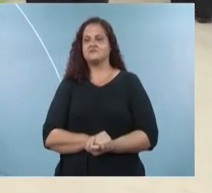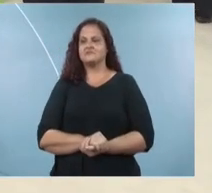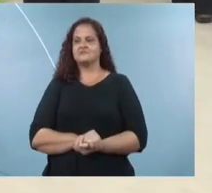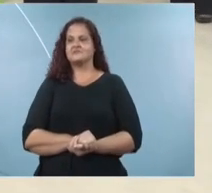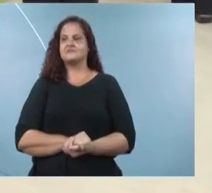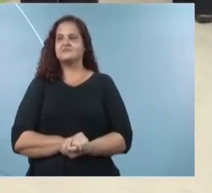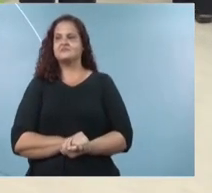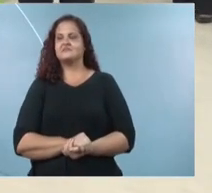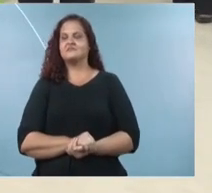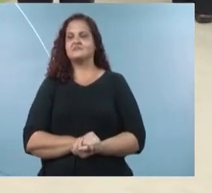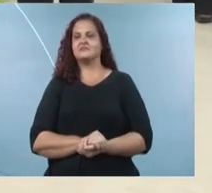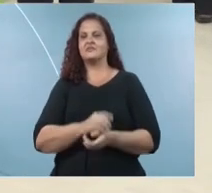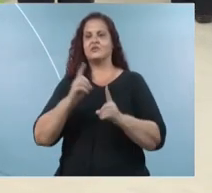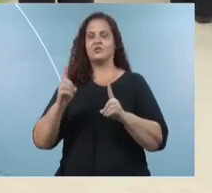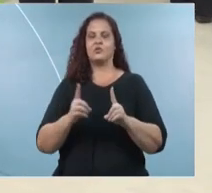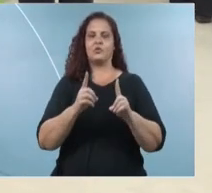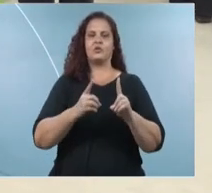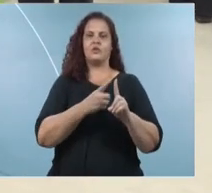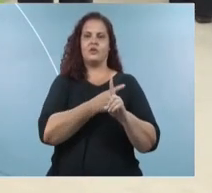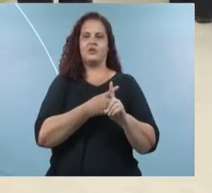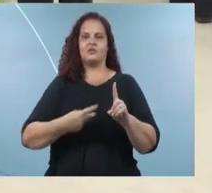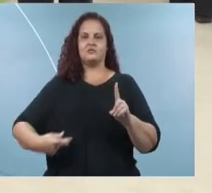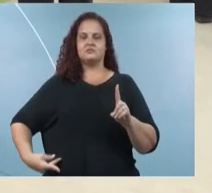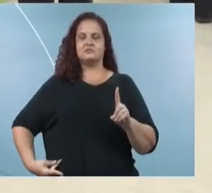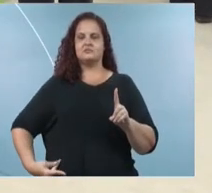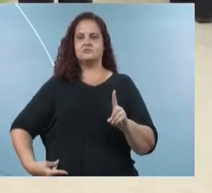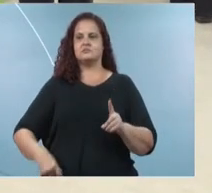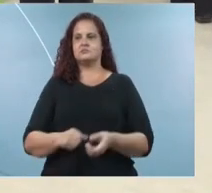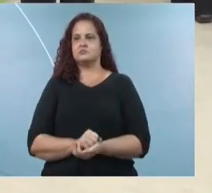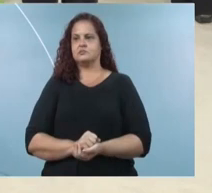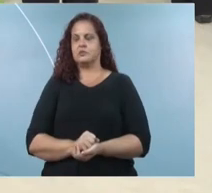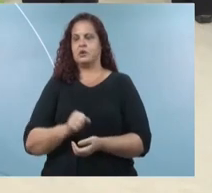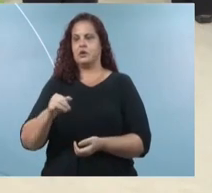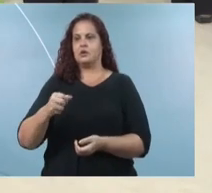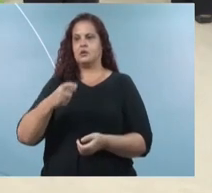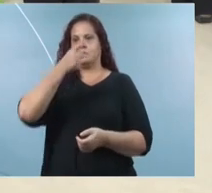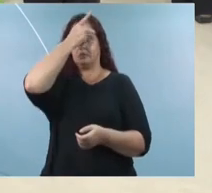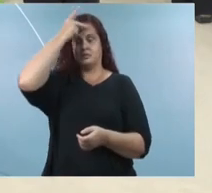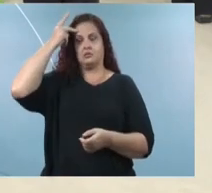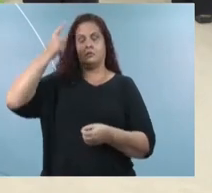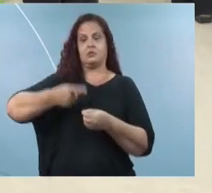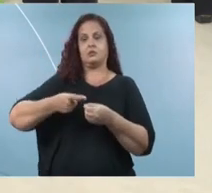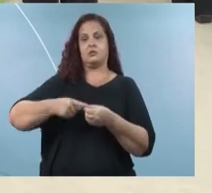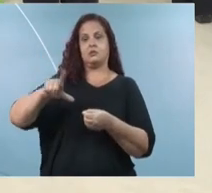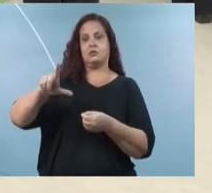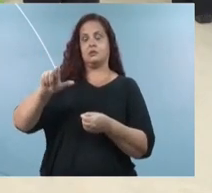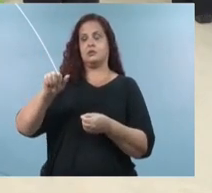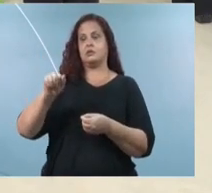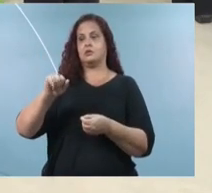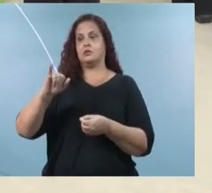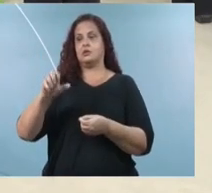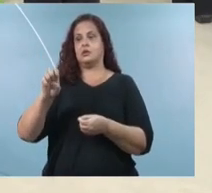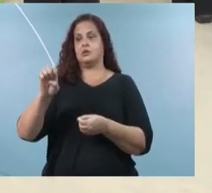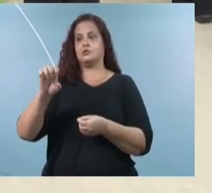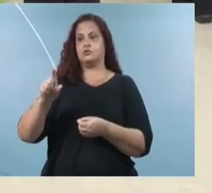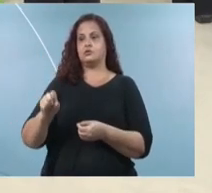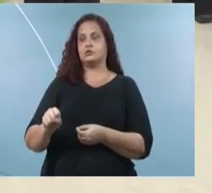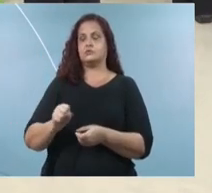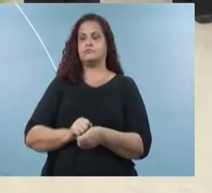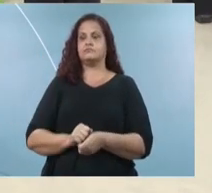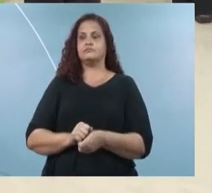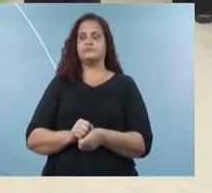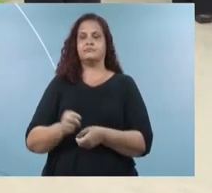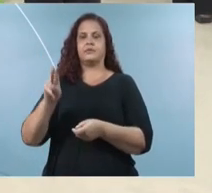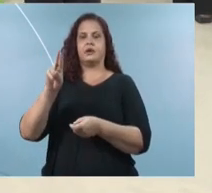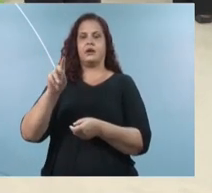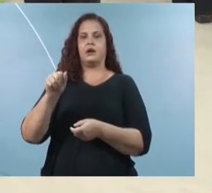para, ao lado do ex-vereador e ex-vice-prefeito do município de Lajes Pintado, Raimundo Diogo, proceder à